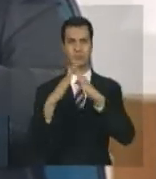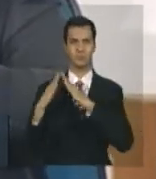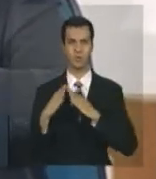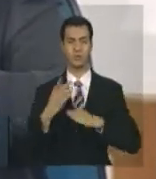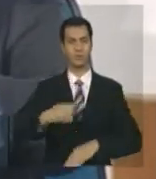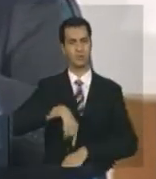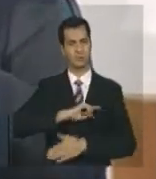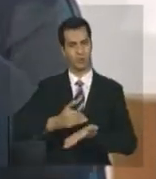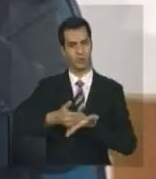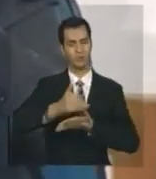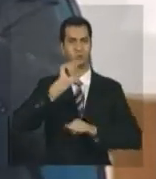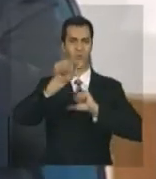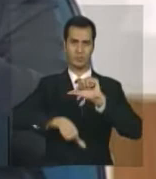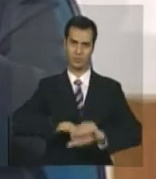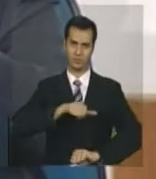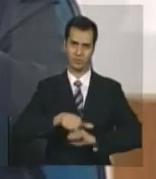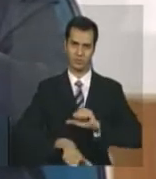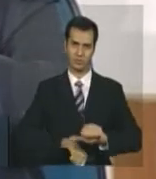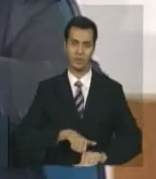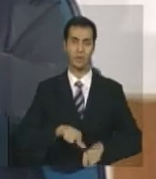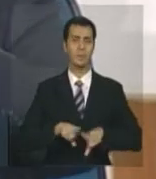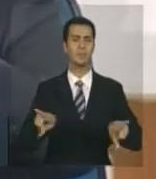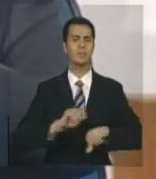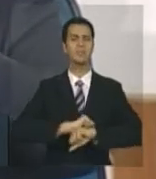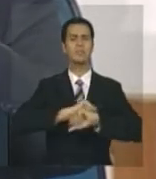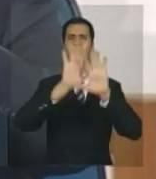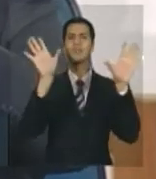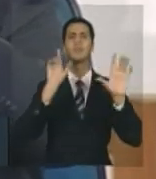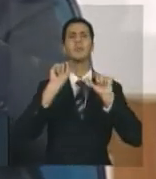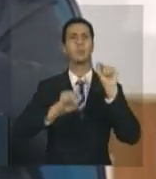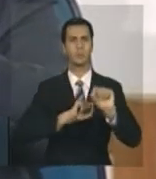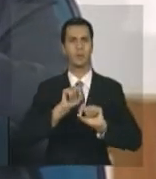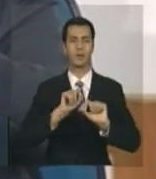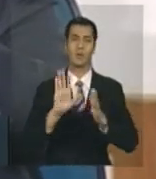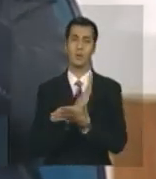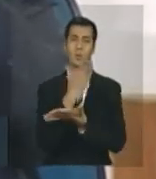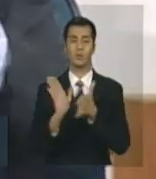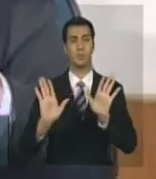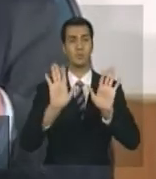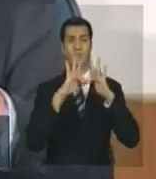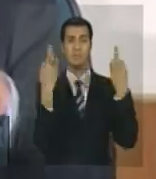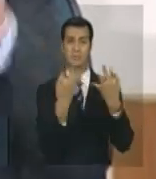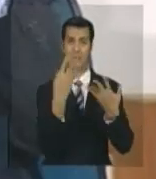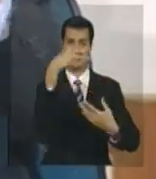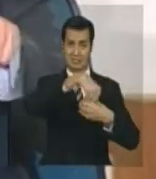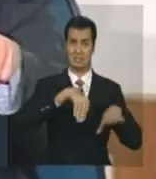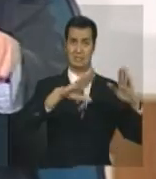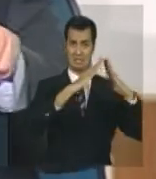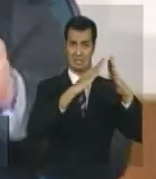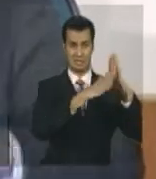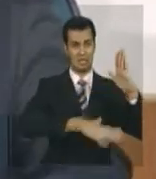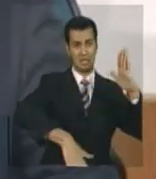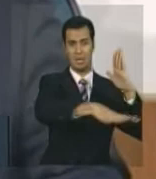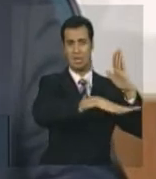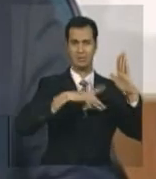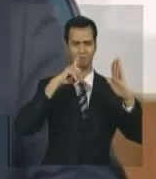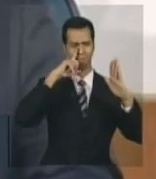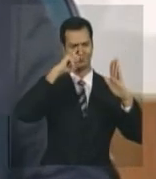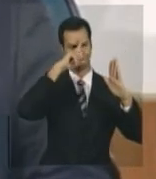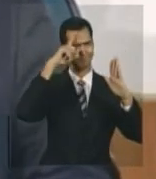desse jogo, mas é evidente que muitas famílias que estão em áreas de risco, e esse é o trabalho que vai ser feito